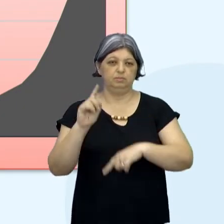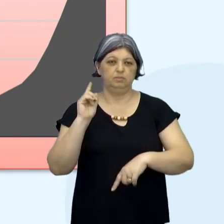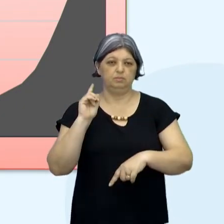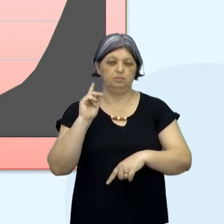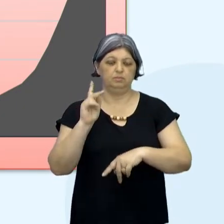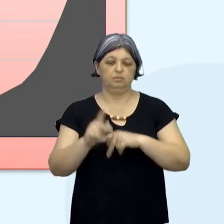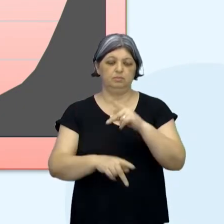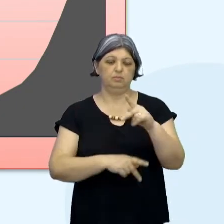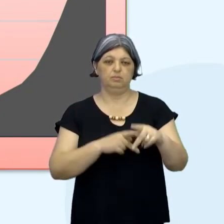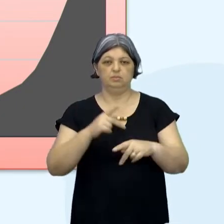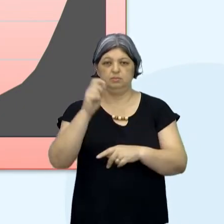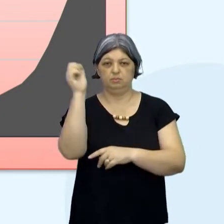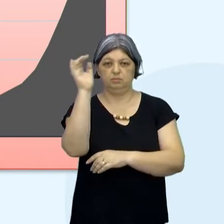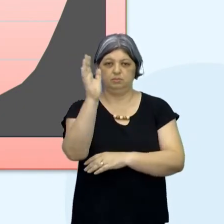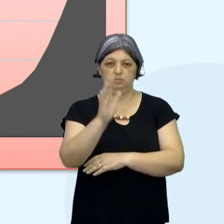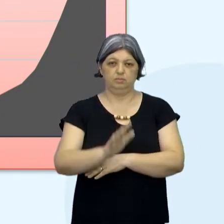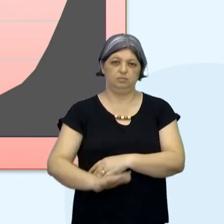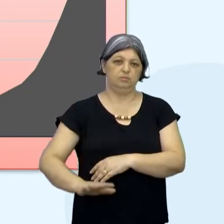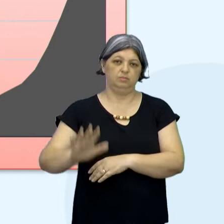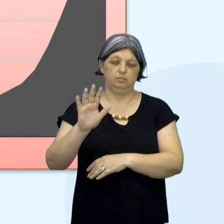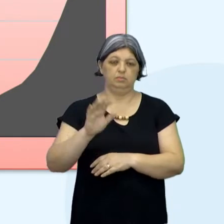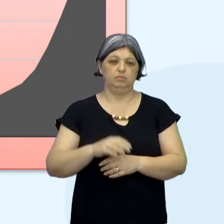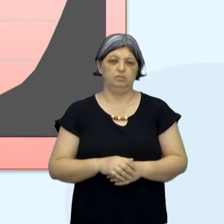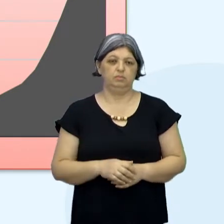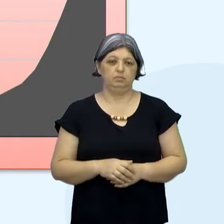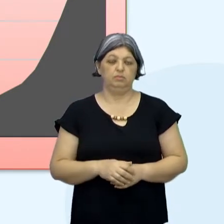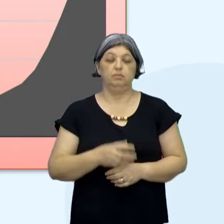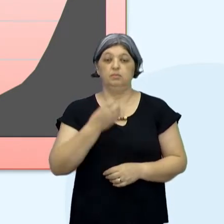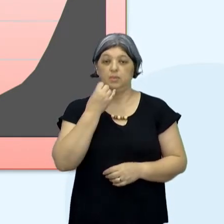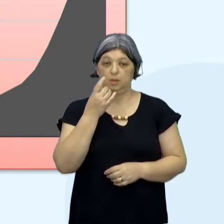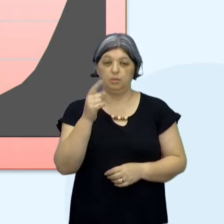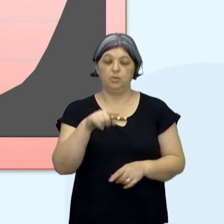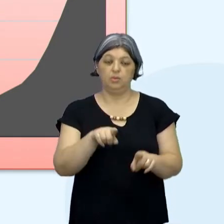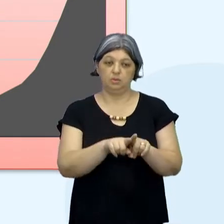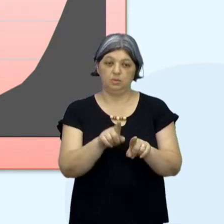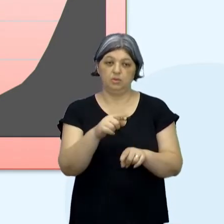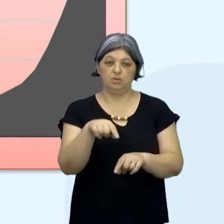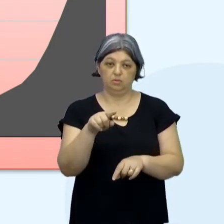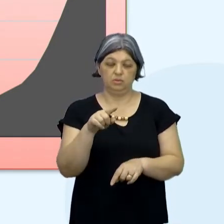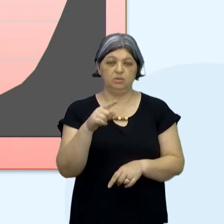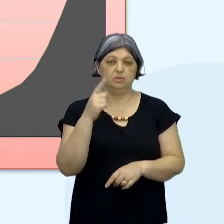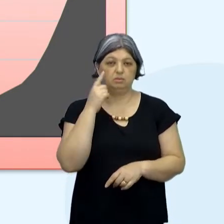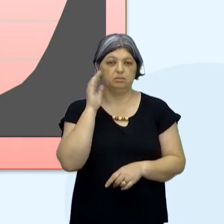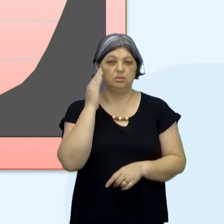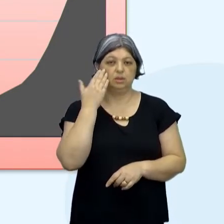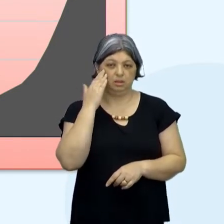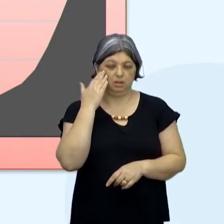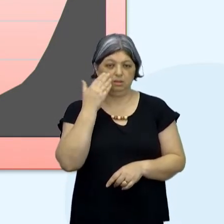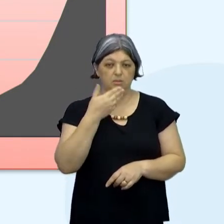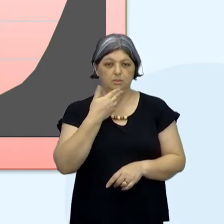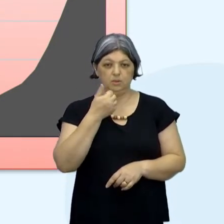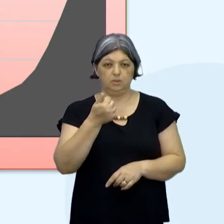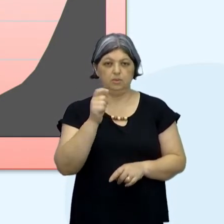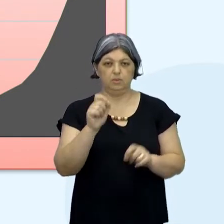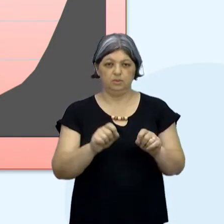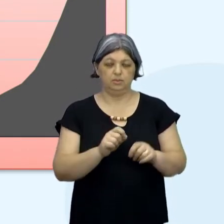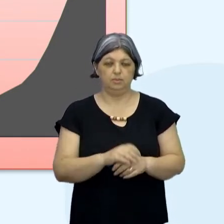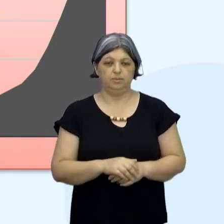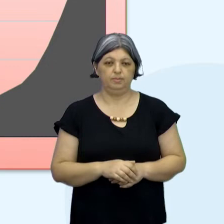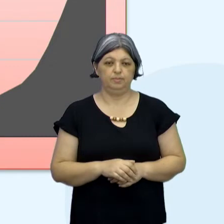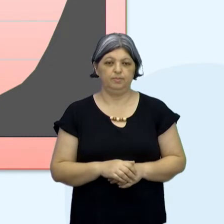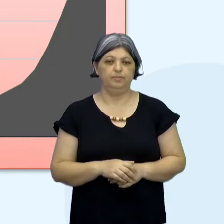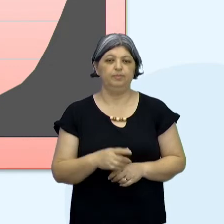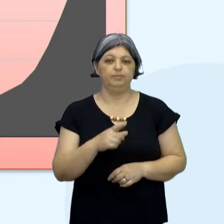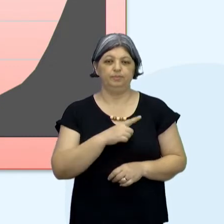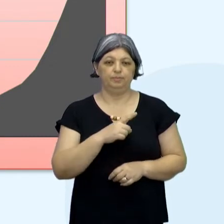população brasileira. E aí, pessoal, é bom também que entendamos aí, né, que a gente